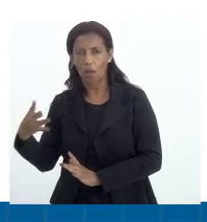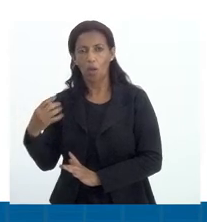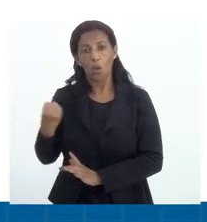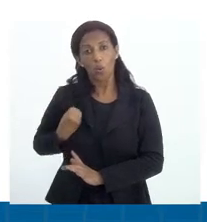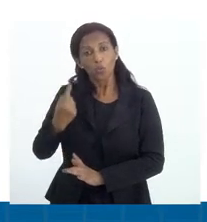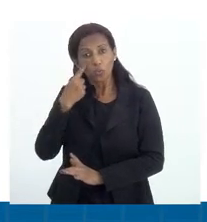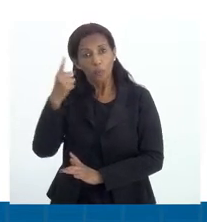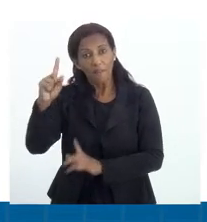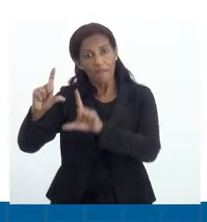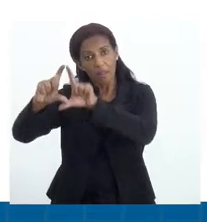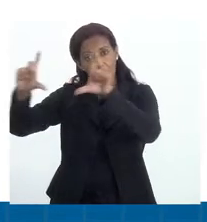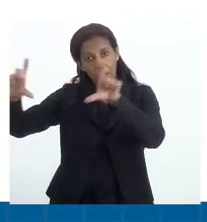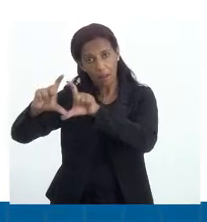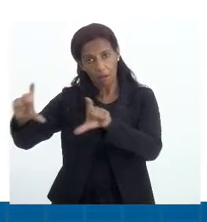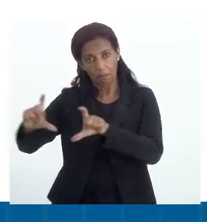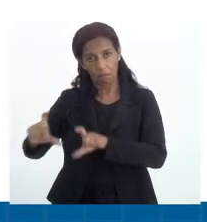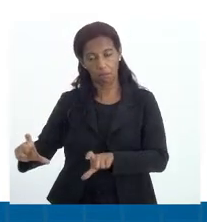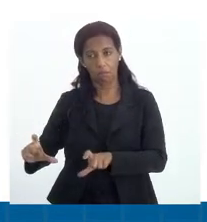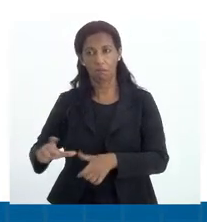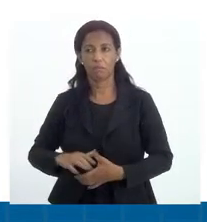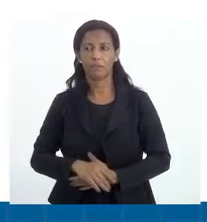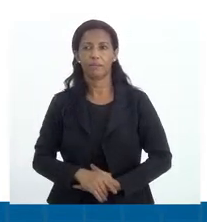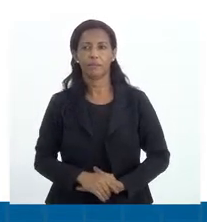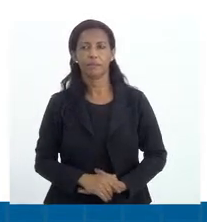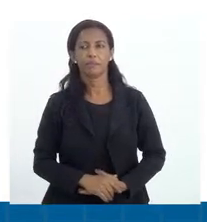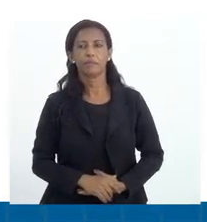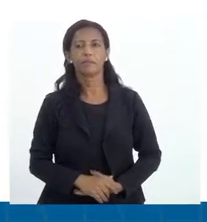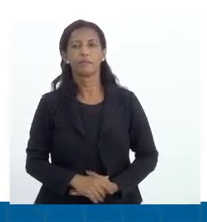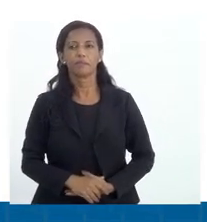que os senhores veem na tela.